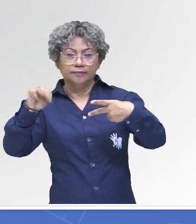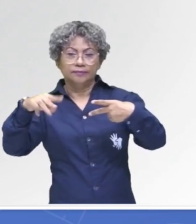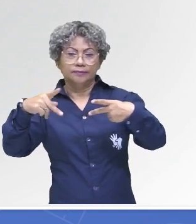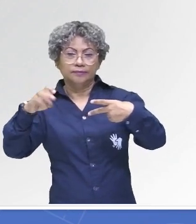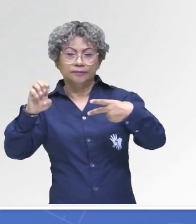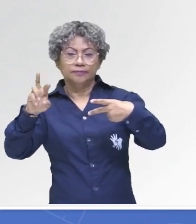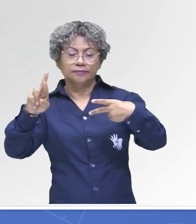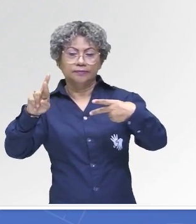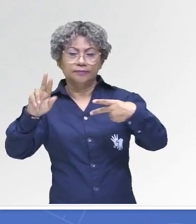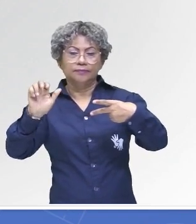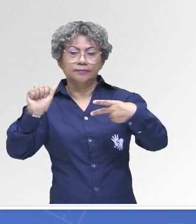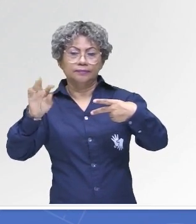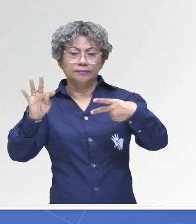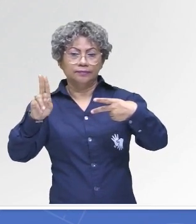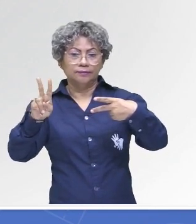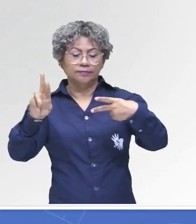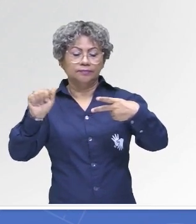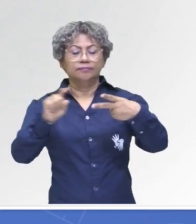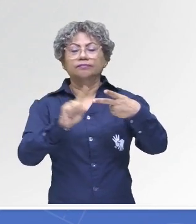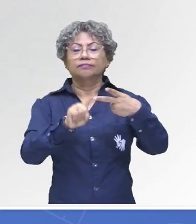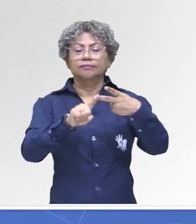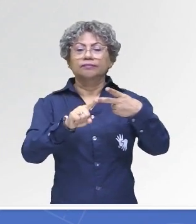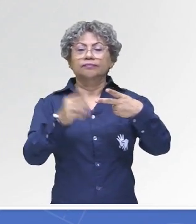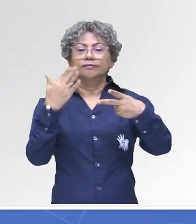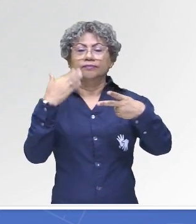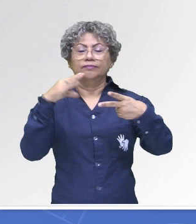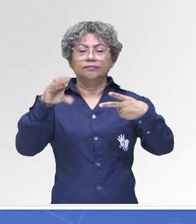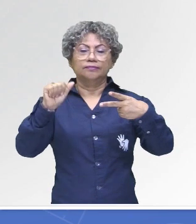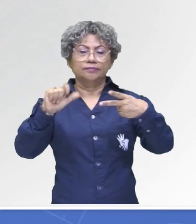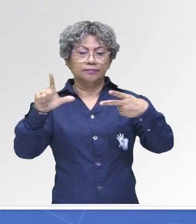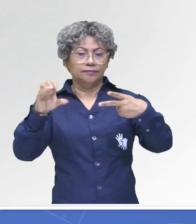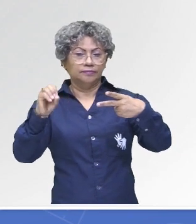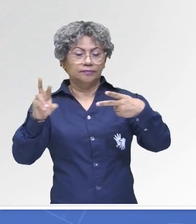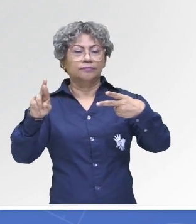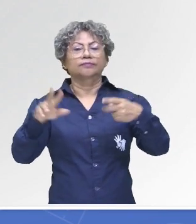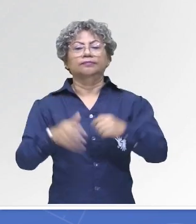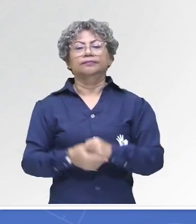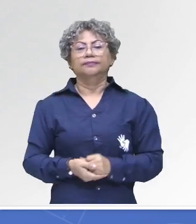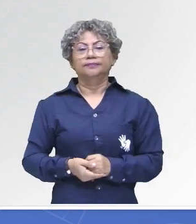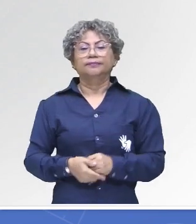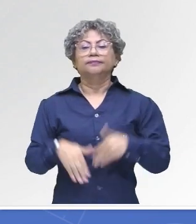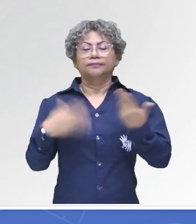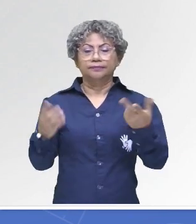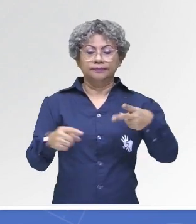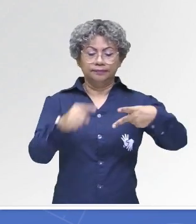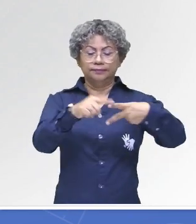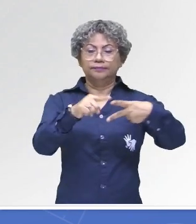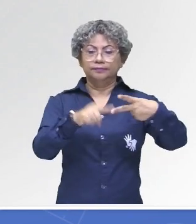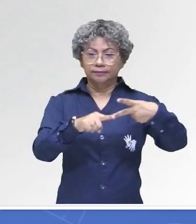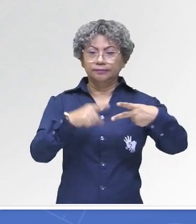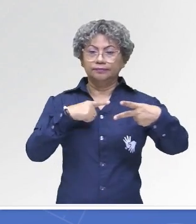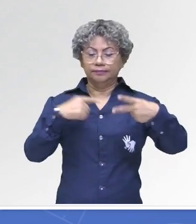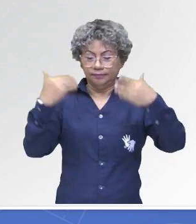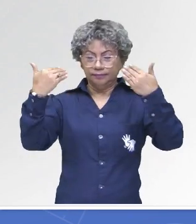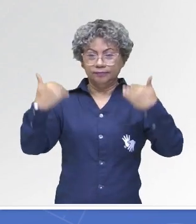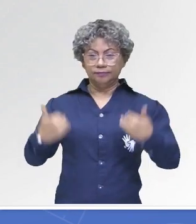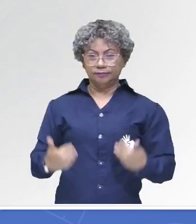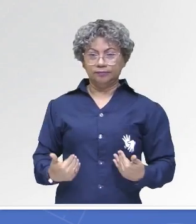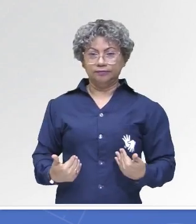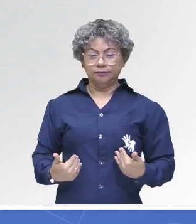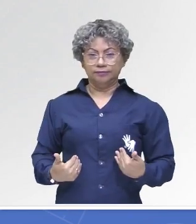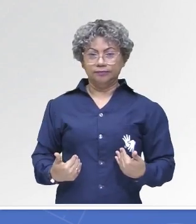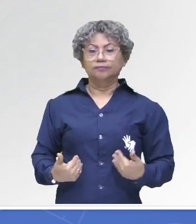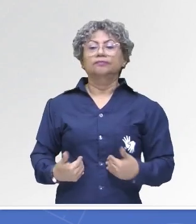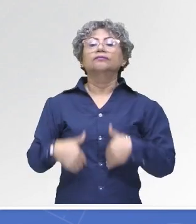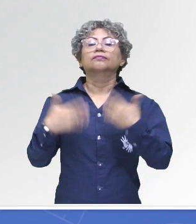esquecer mais, beleza? Na segunda questão, ele está dizendo o seguinte: dois corpos estão em equilíbrio térmico quando? Aí você vai